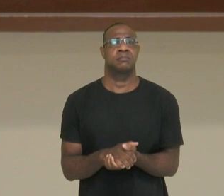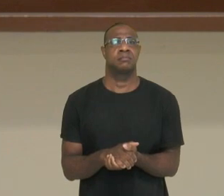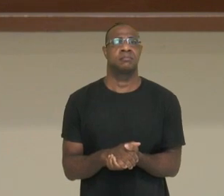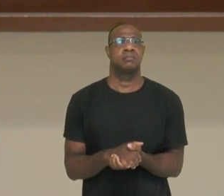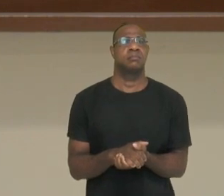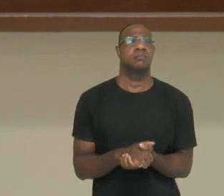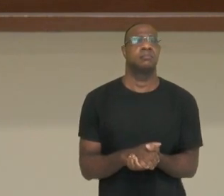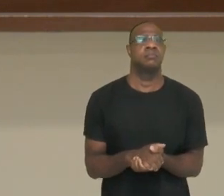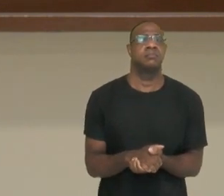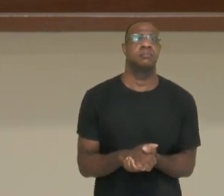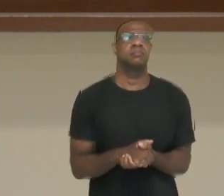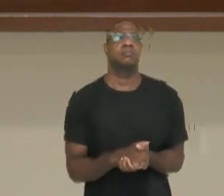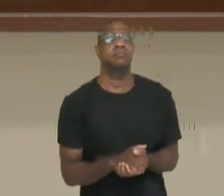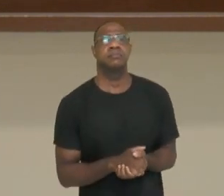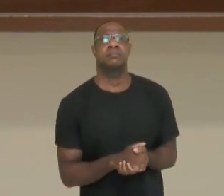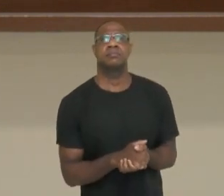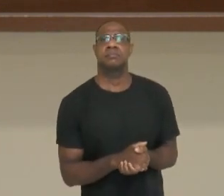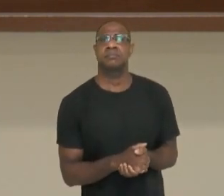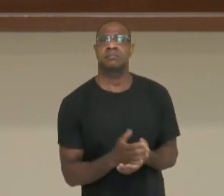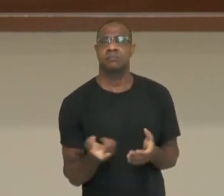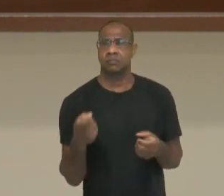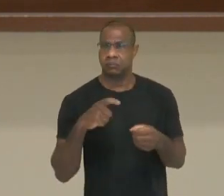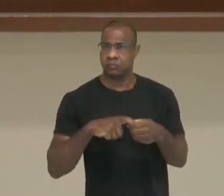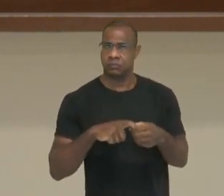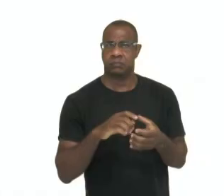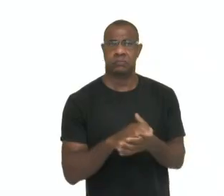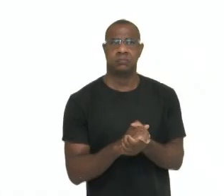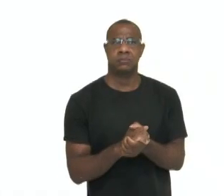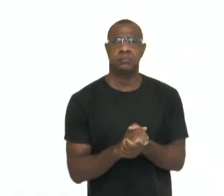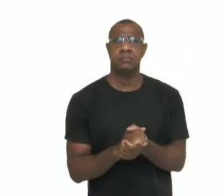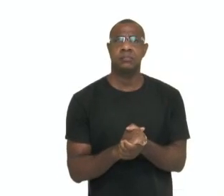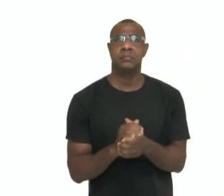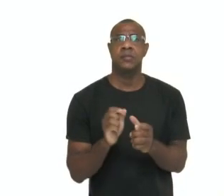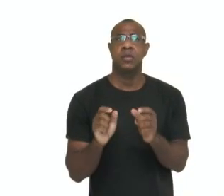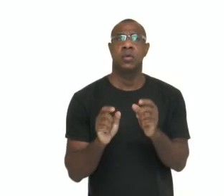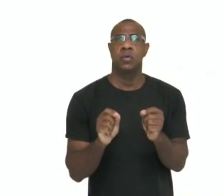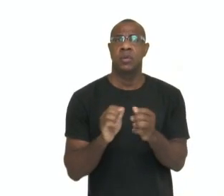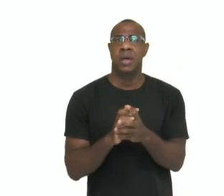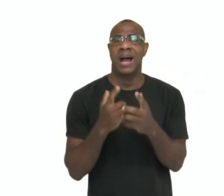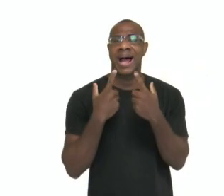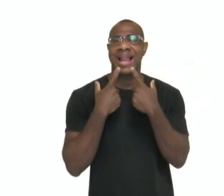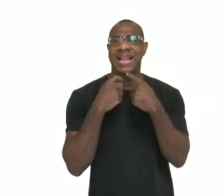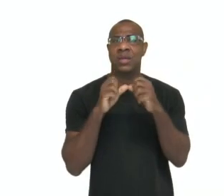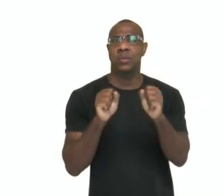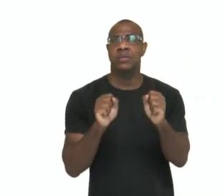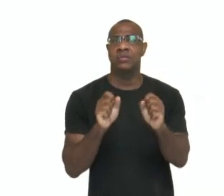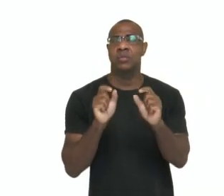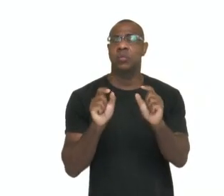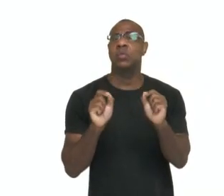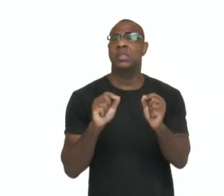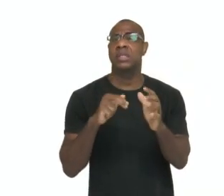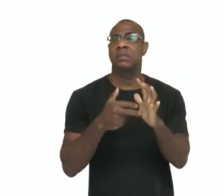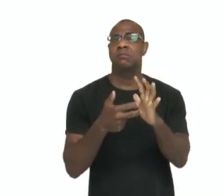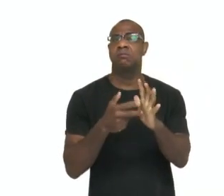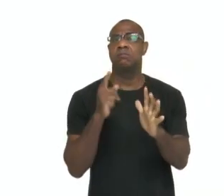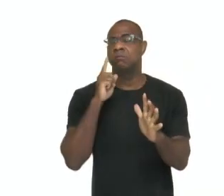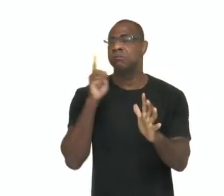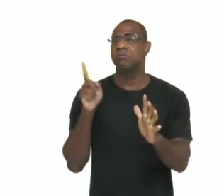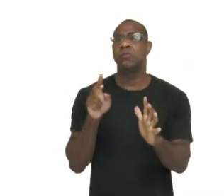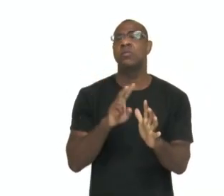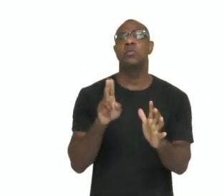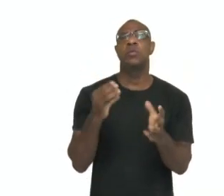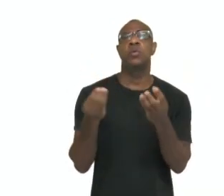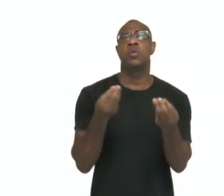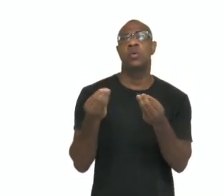Voltei. Vamos gabaritar então, sabendo que o fenômeno em questão, as reinações de Narizinho de Monteiro Lobato, é chamado